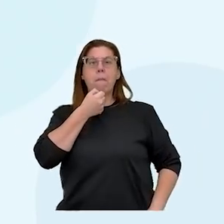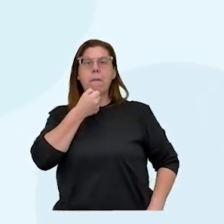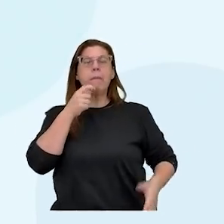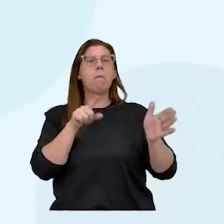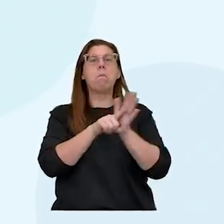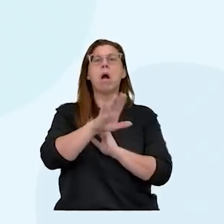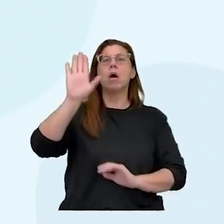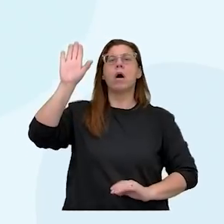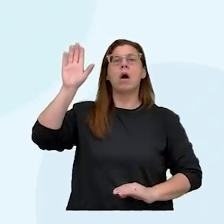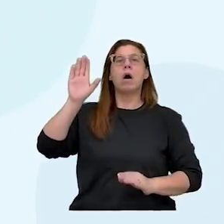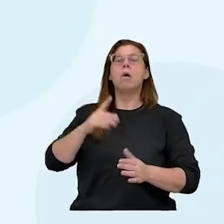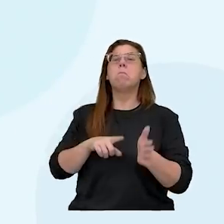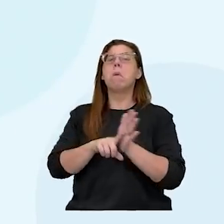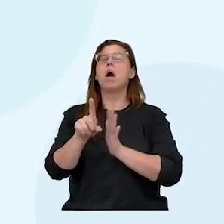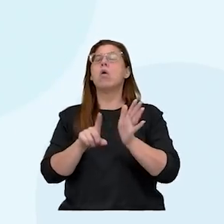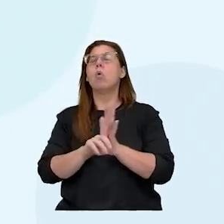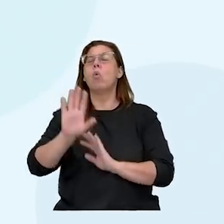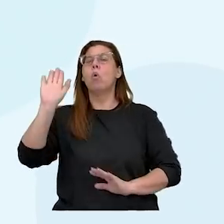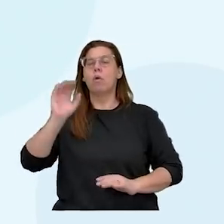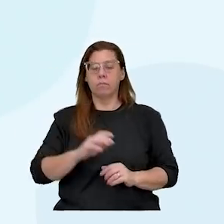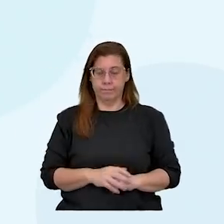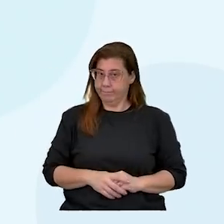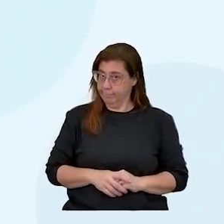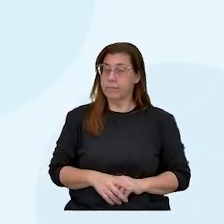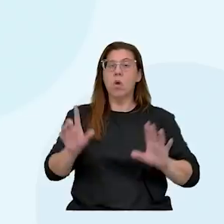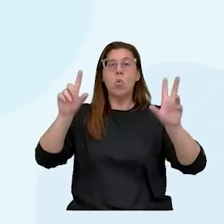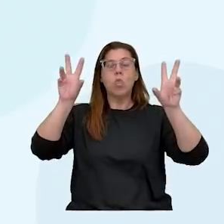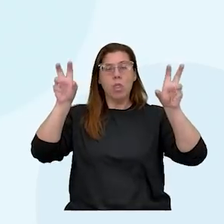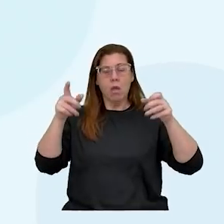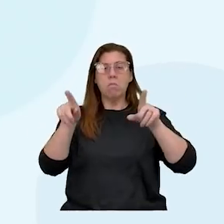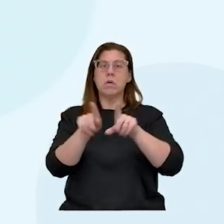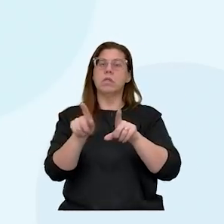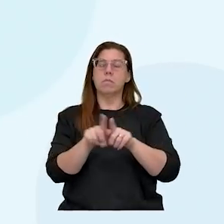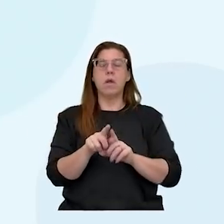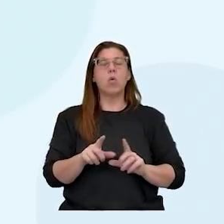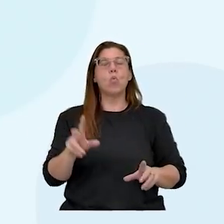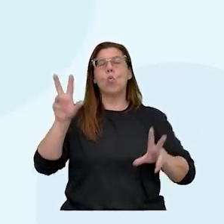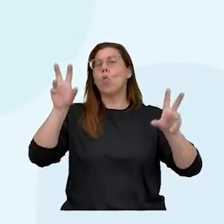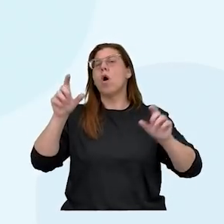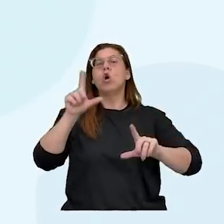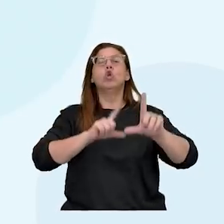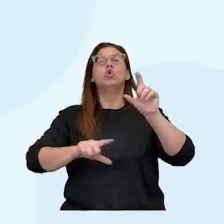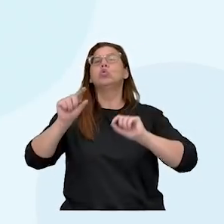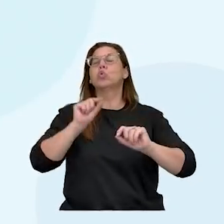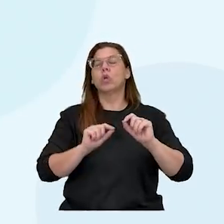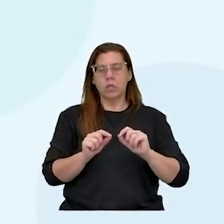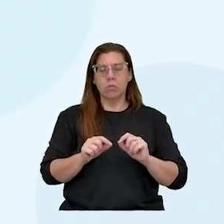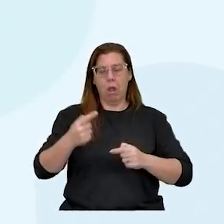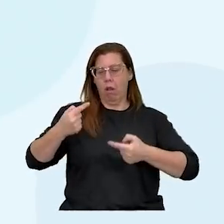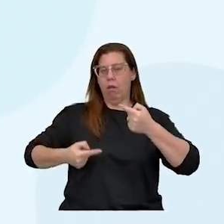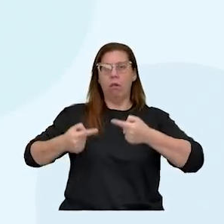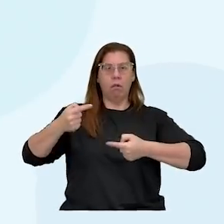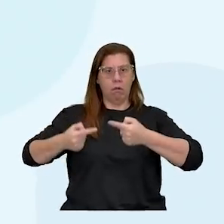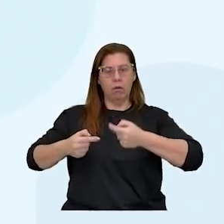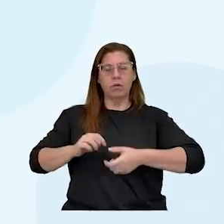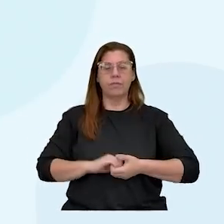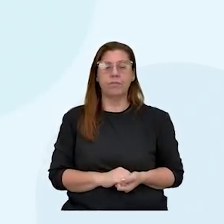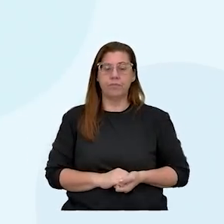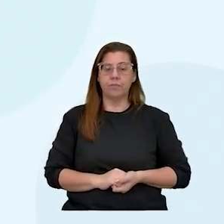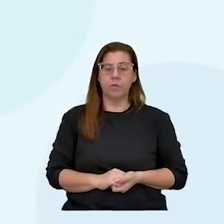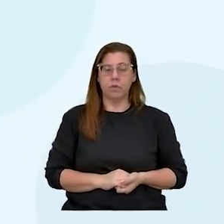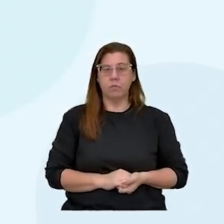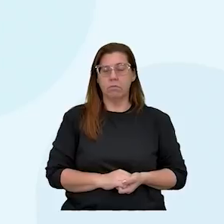expressão de que estão irritadas com o que o outro disse, com as barbaridades do outro. Né? Até demais.